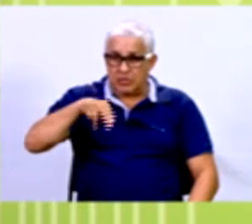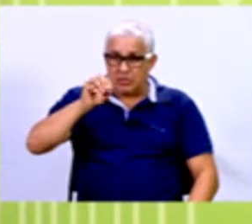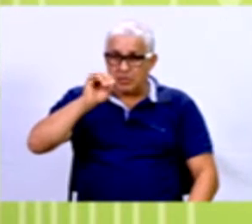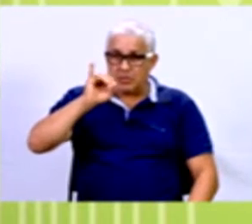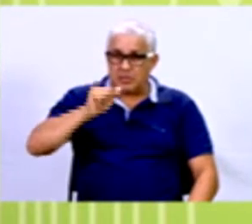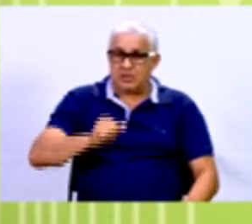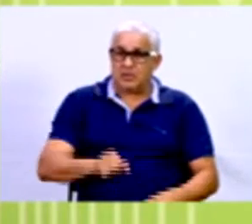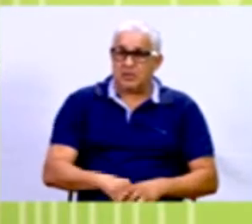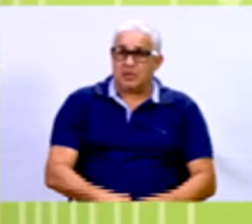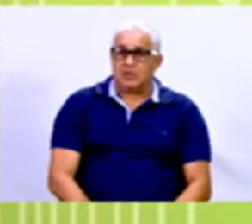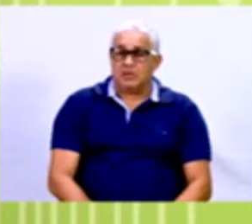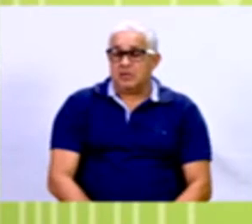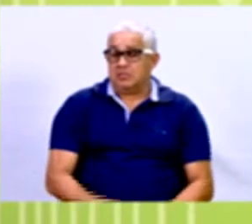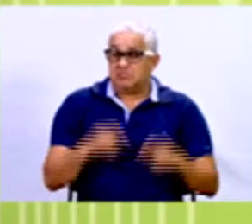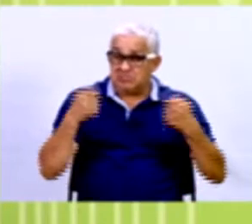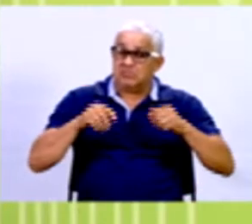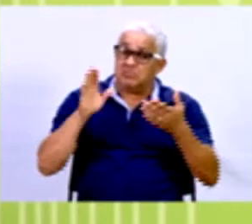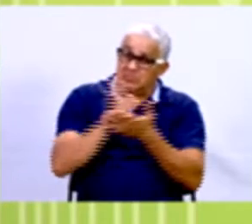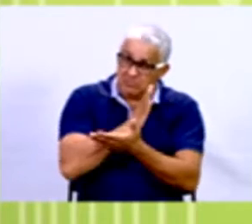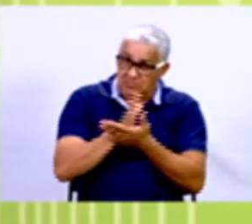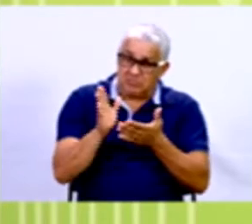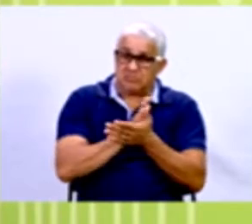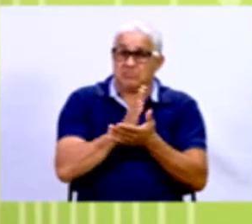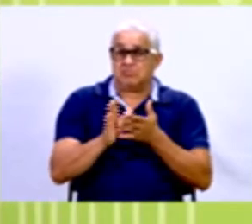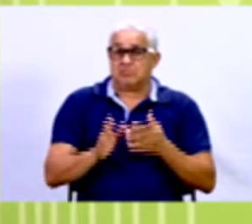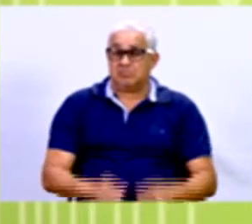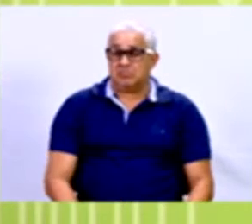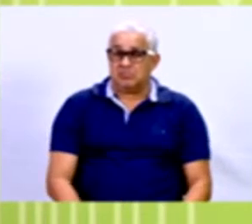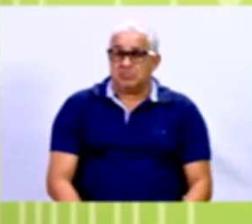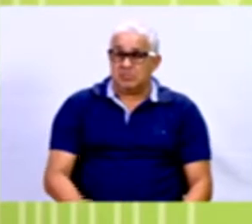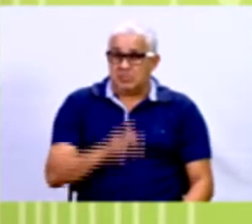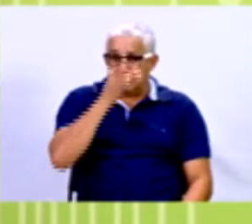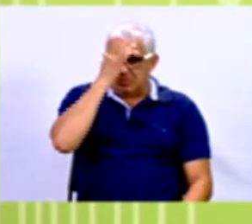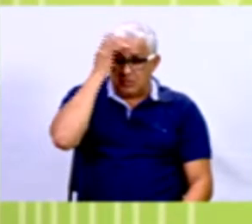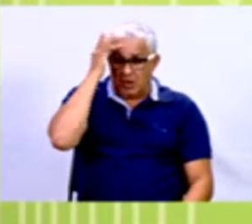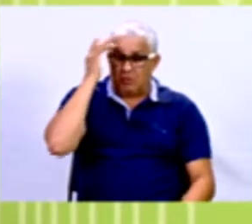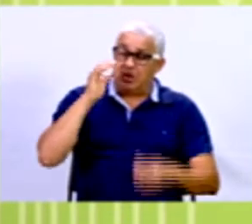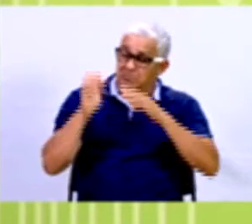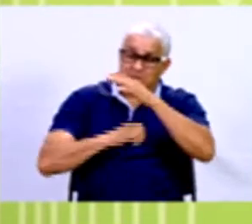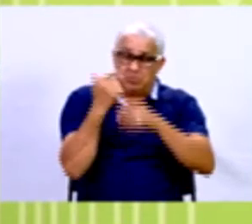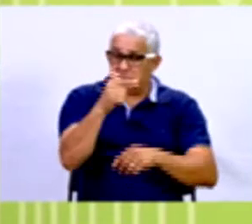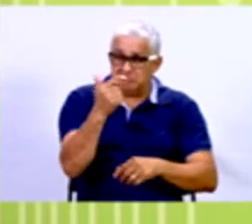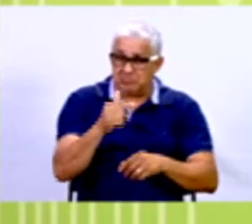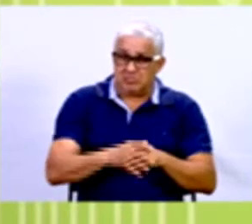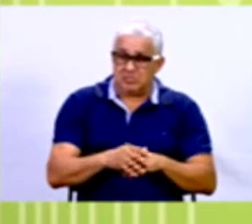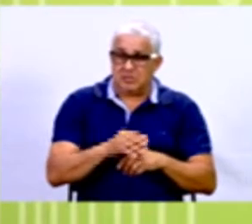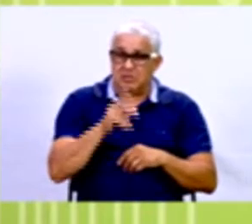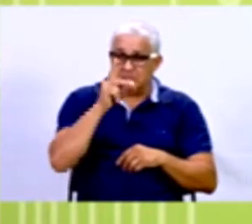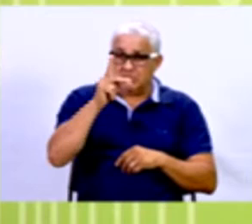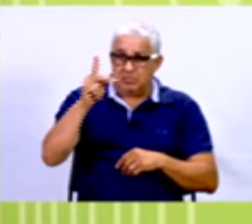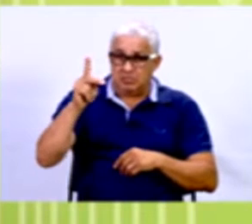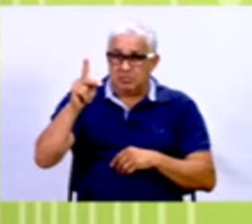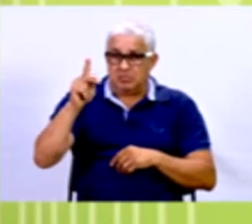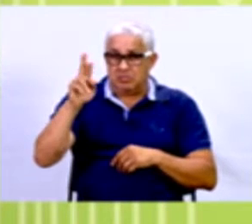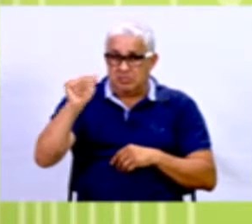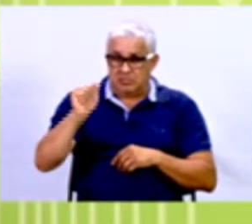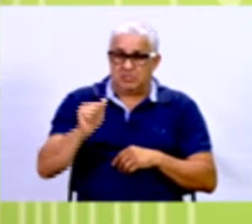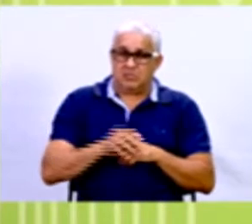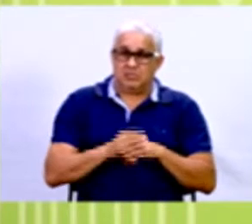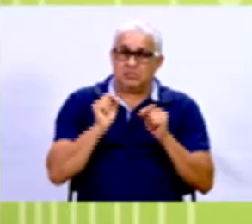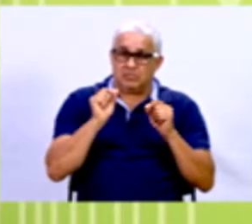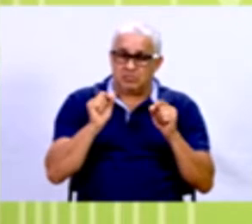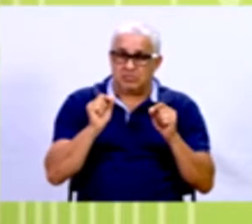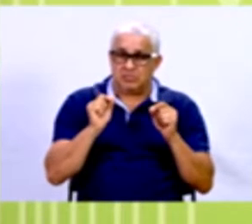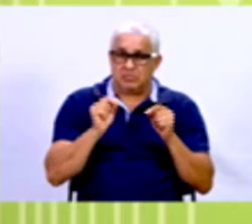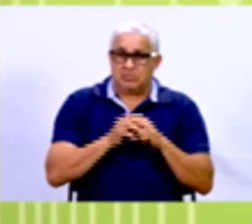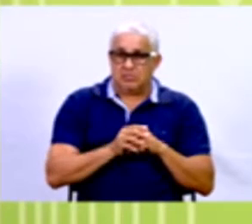são necessárias algumas intervenções em casos de empresas que não tenham. Mas o PPRA, ele procura,